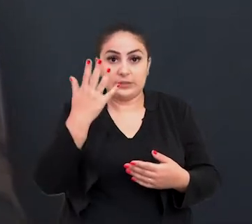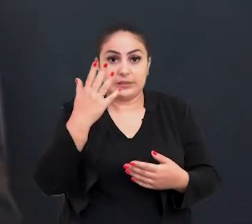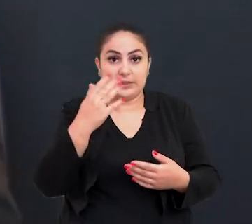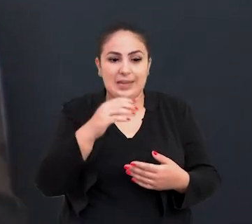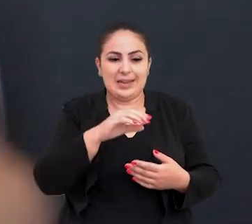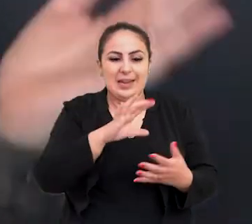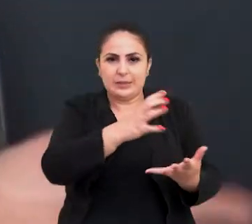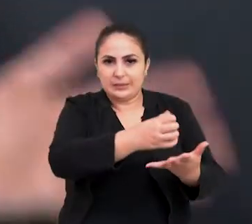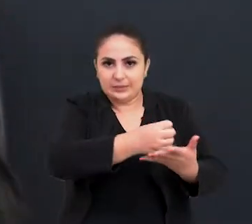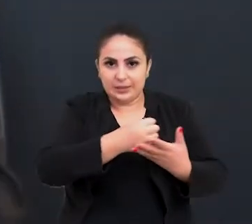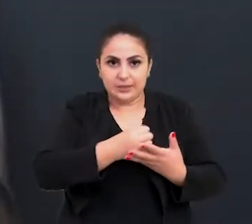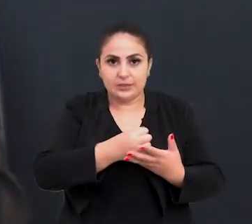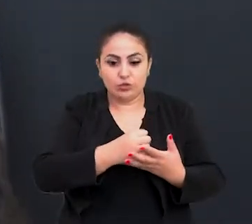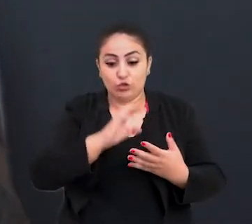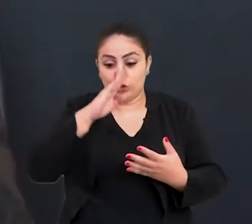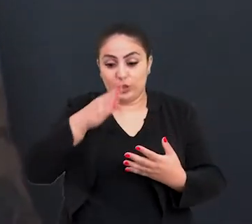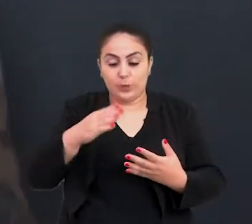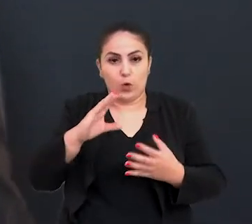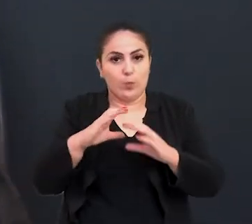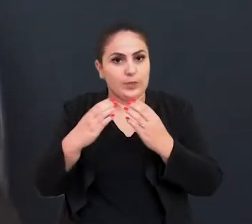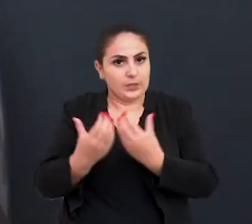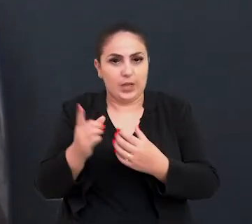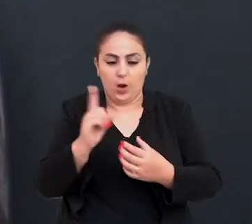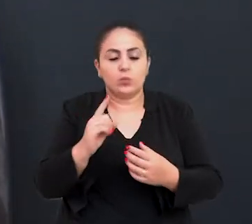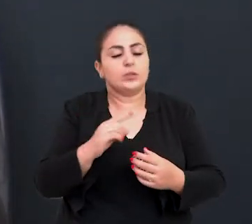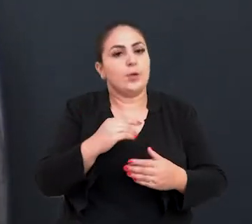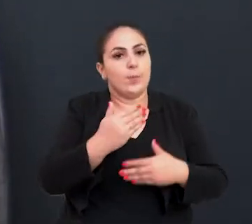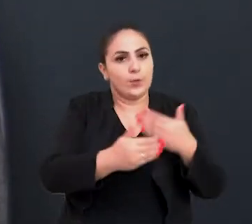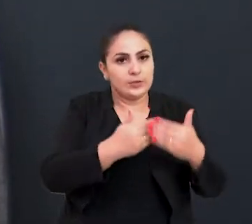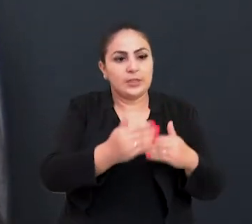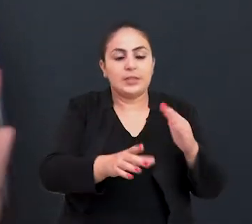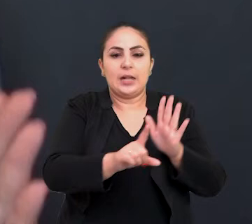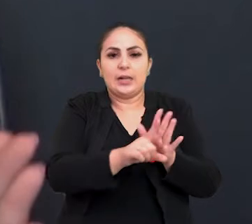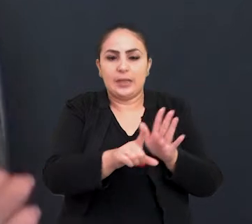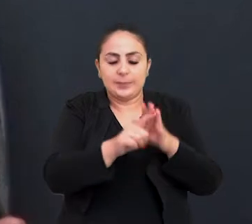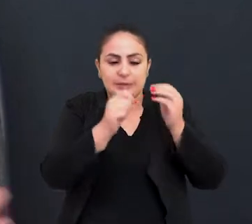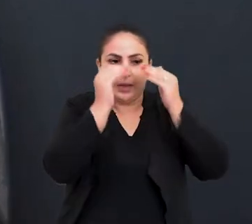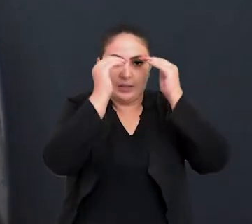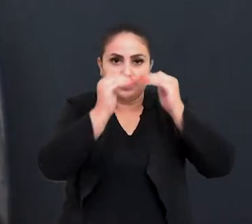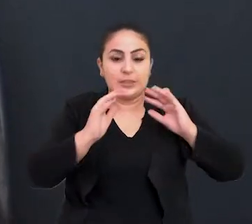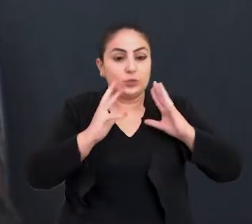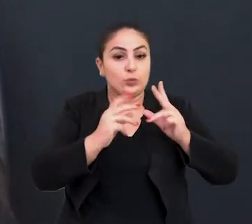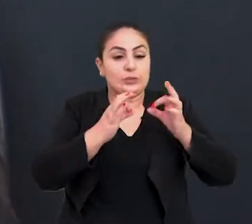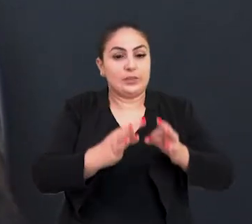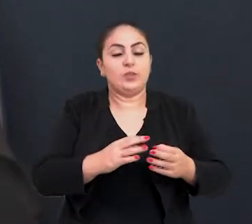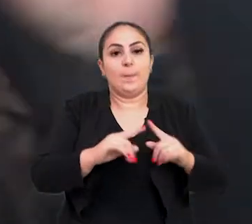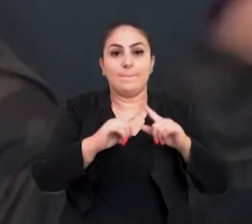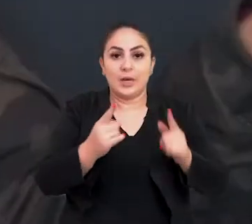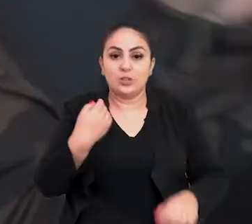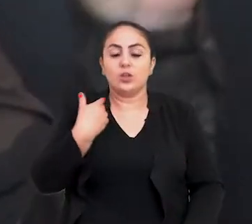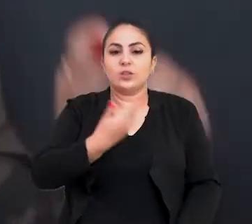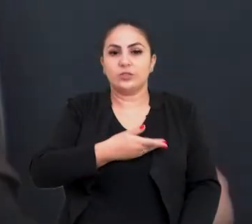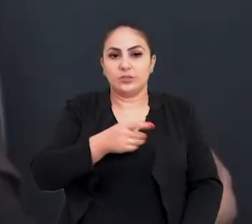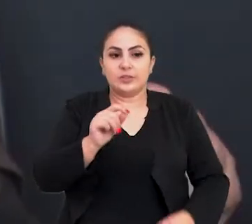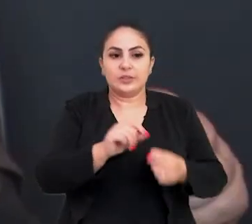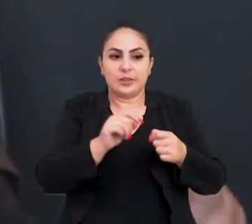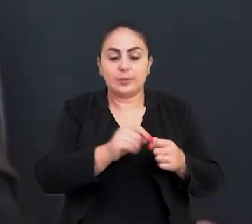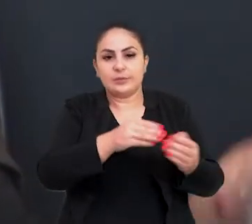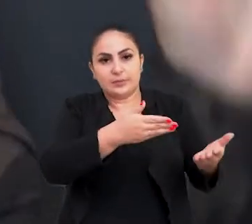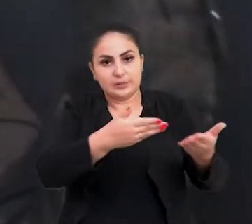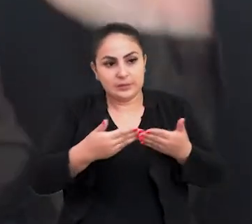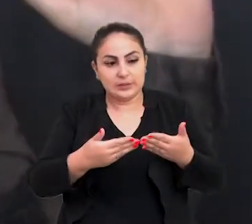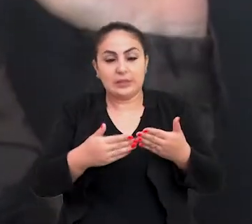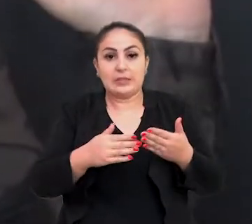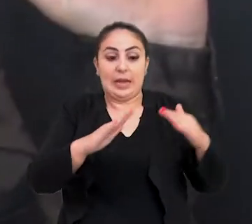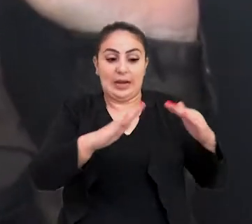esse resgate, a gente não traz já para a comunidade, porque tem todo o processo diante da lei, que tem que ser servido e tudo certinho. Mas a gente fez esse resgate,